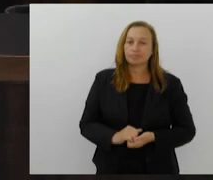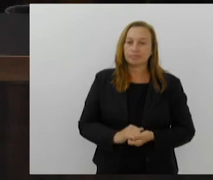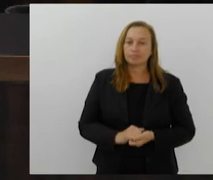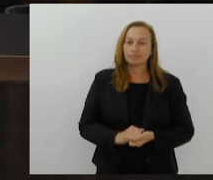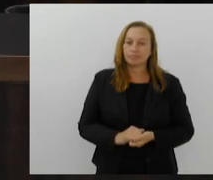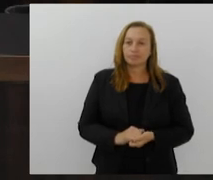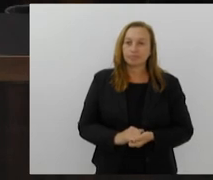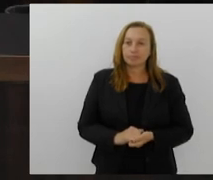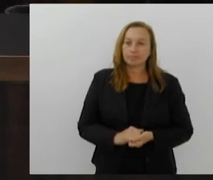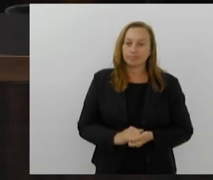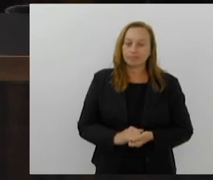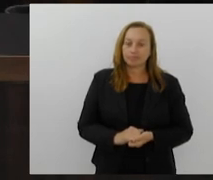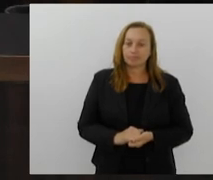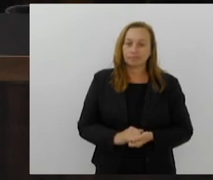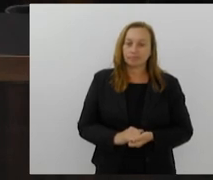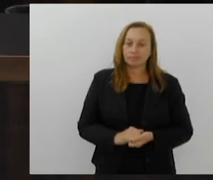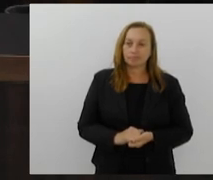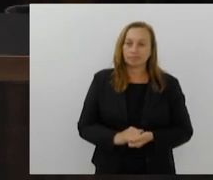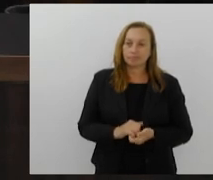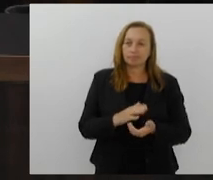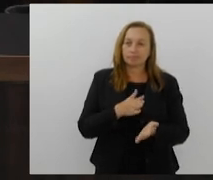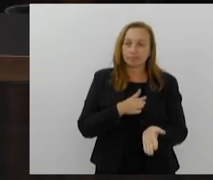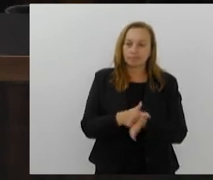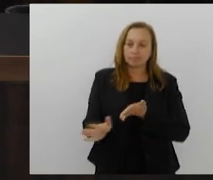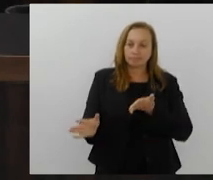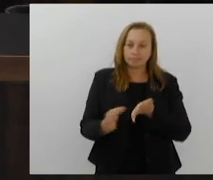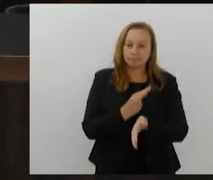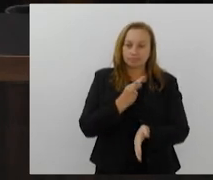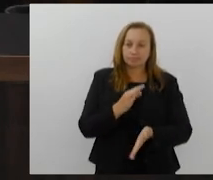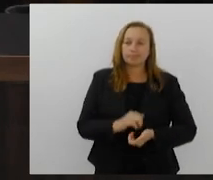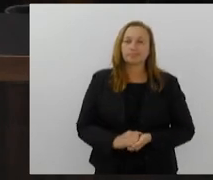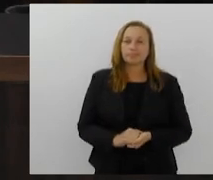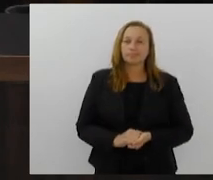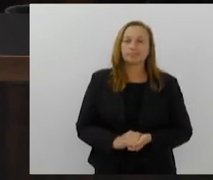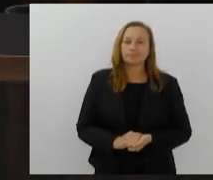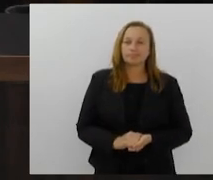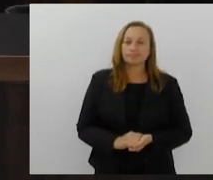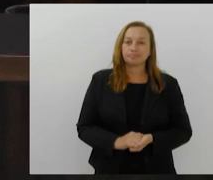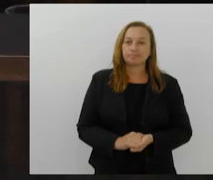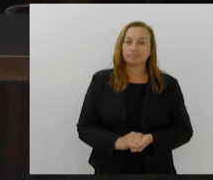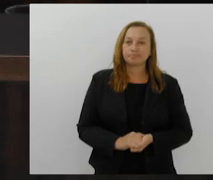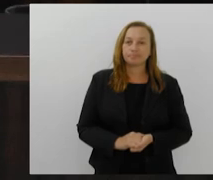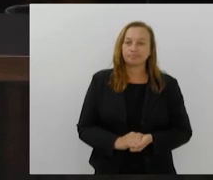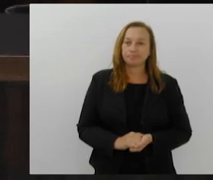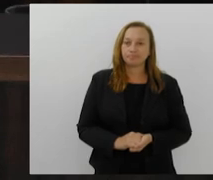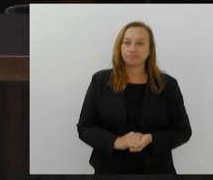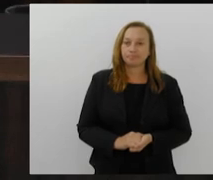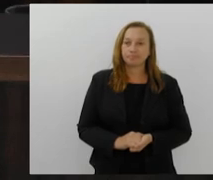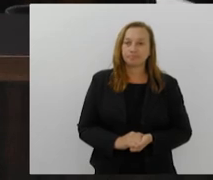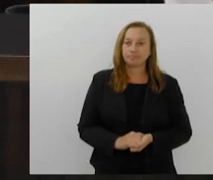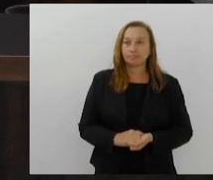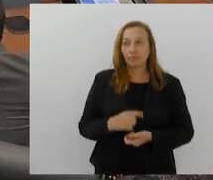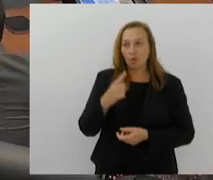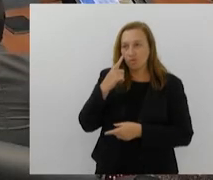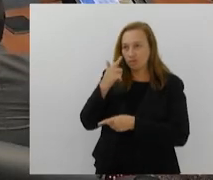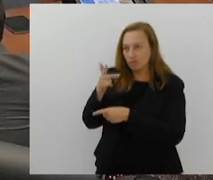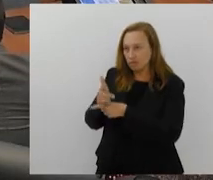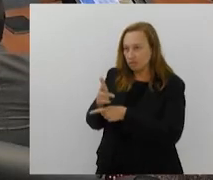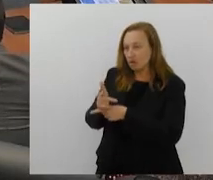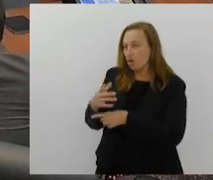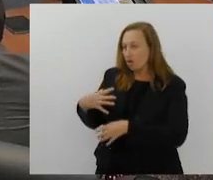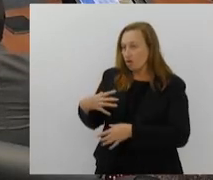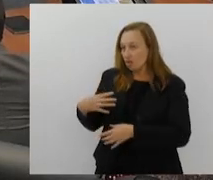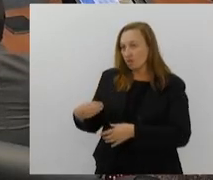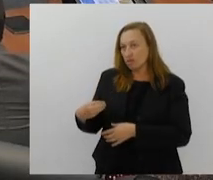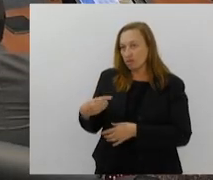estão. Aprovado, vai a promulgação. Saiu o filho, hein, Renato? O filho do